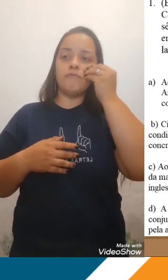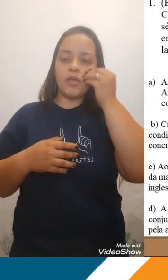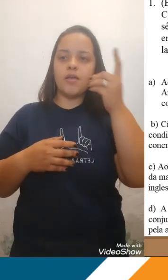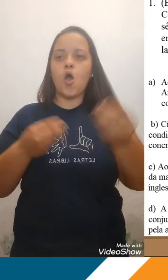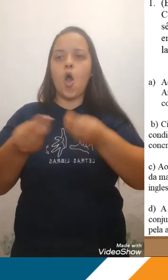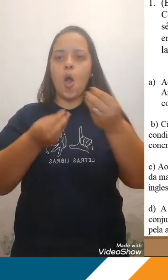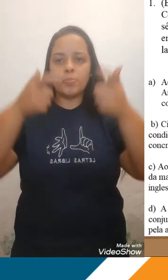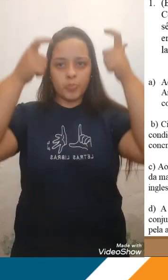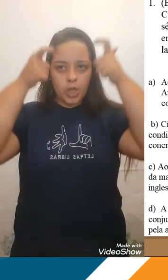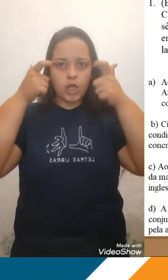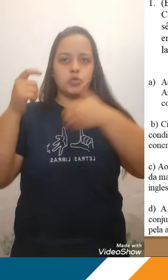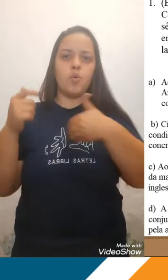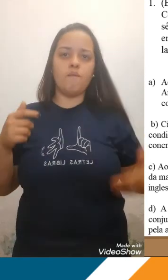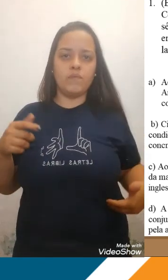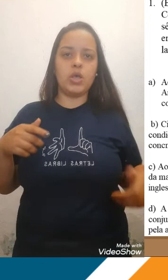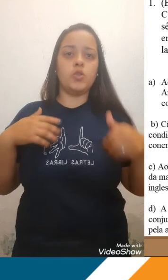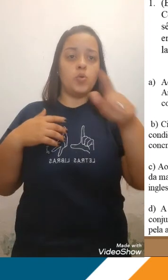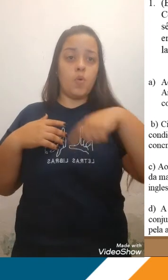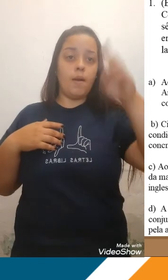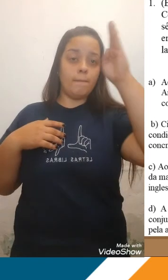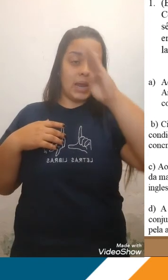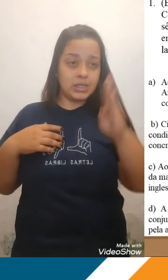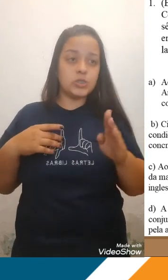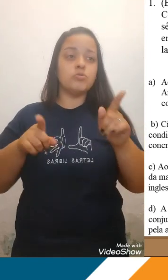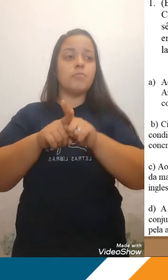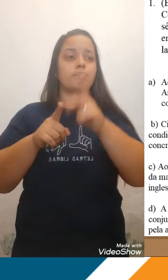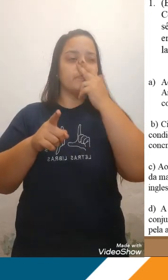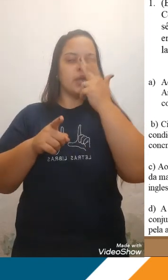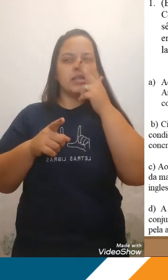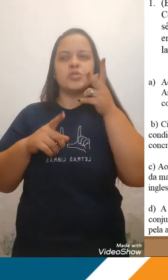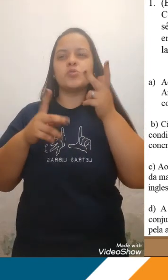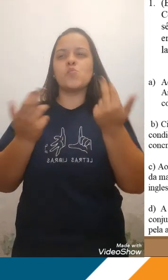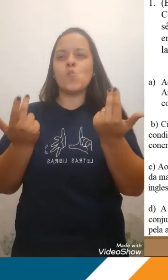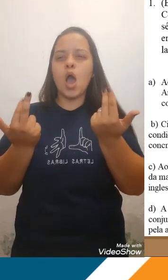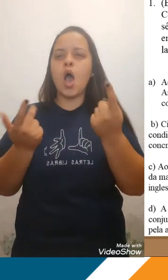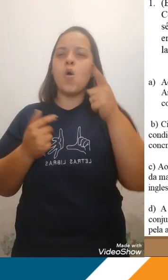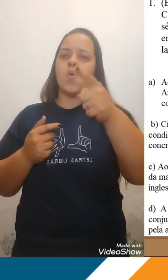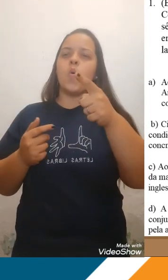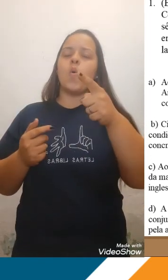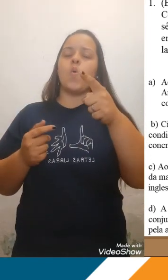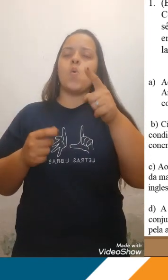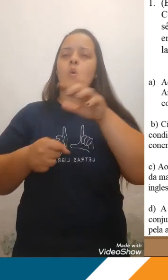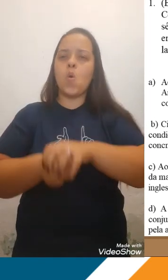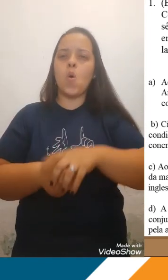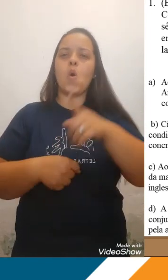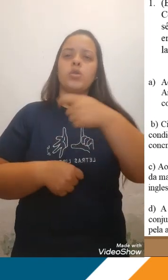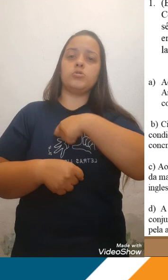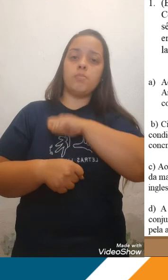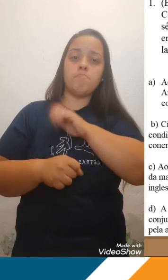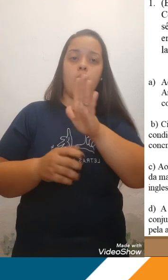quando proclamou sua independência, o Brasil seguiu o exemplo da maior parte das antigas colônias espanholas, mas rompeu com o